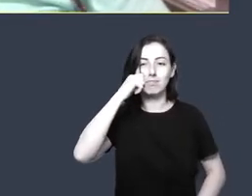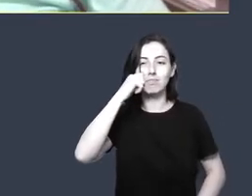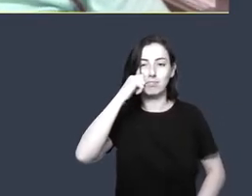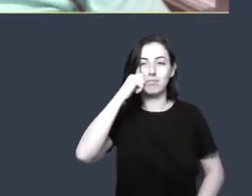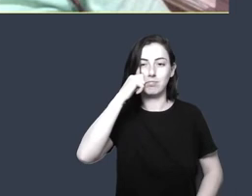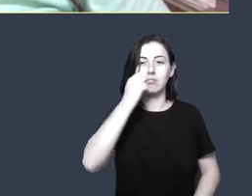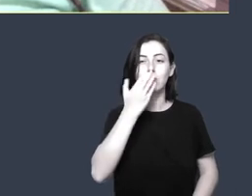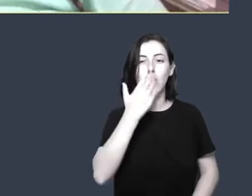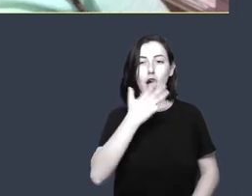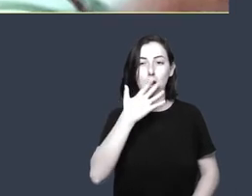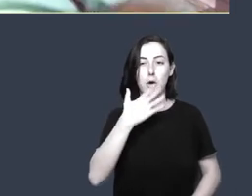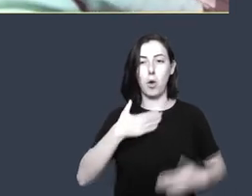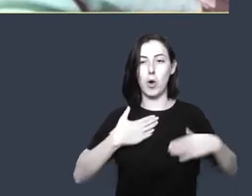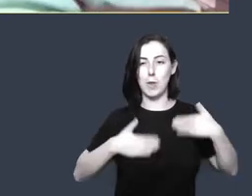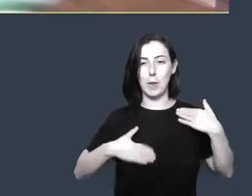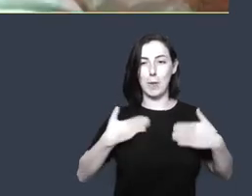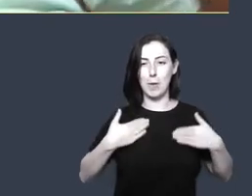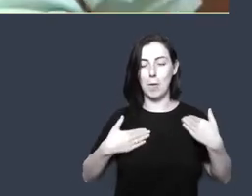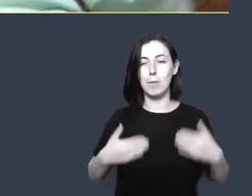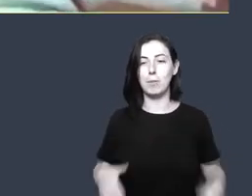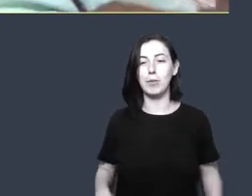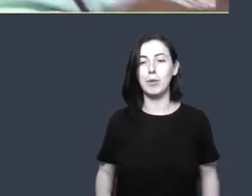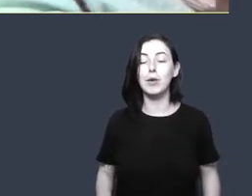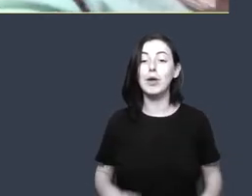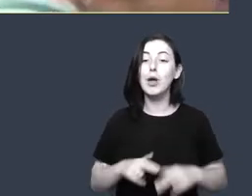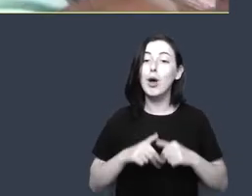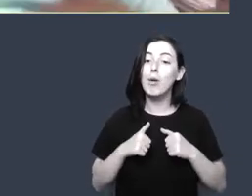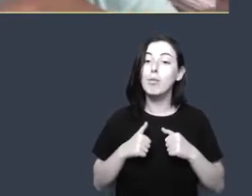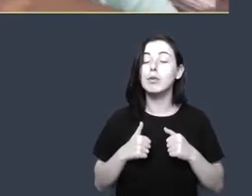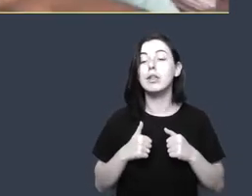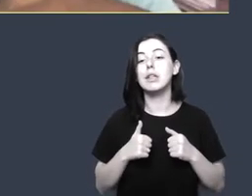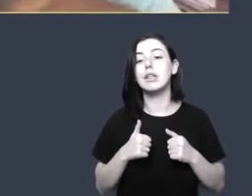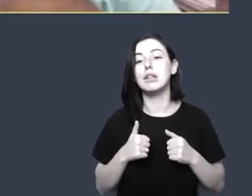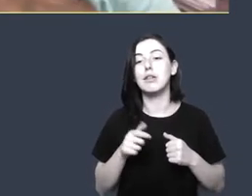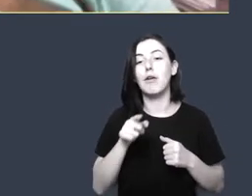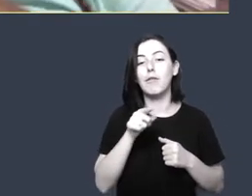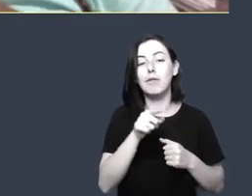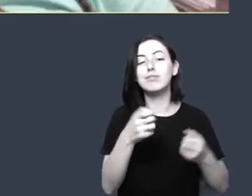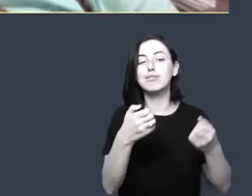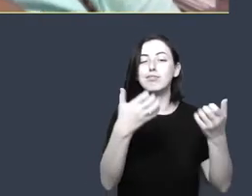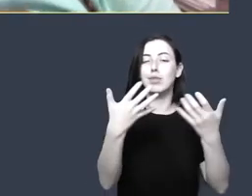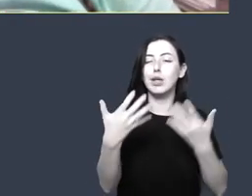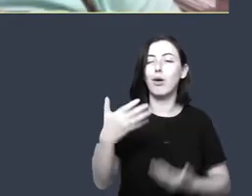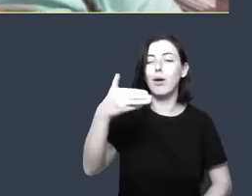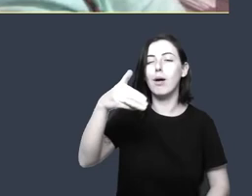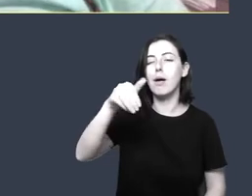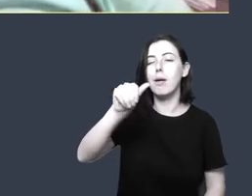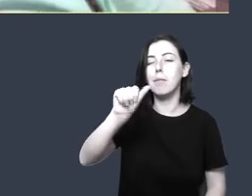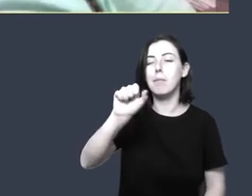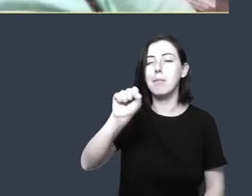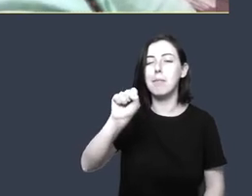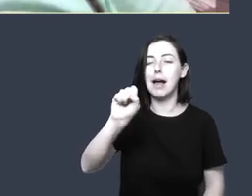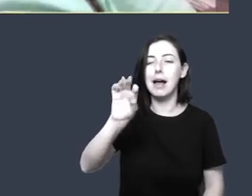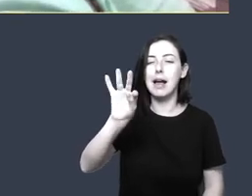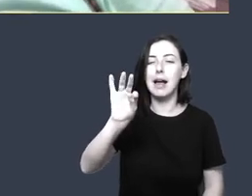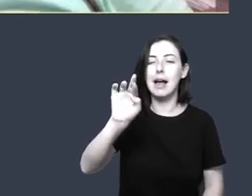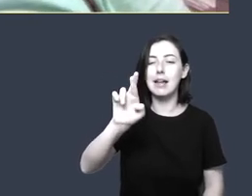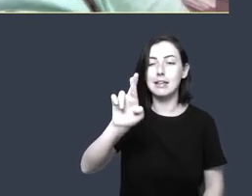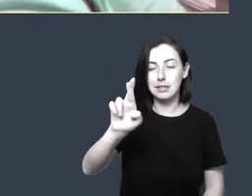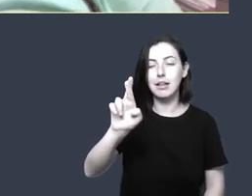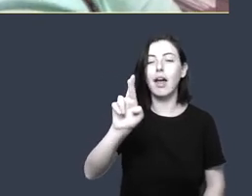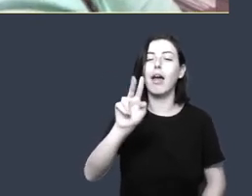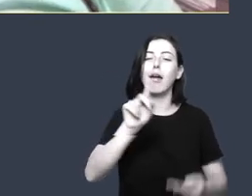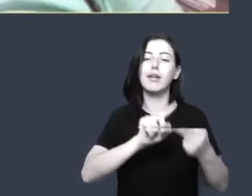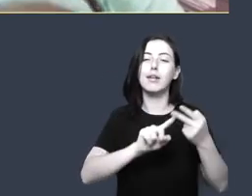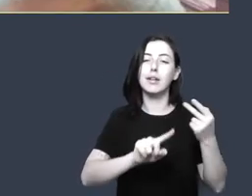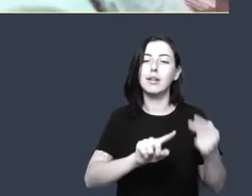das plataformas com esse nome, né, do master e o slavery, essa palavra clarificar. Nossa, tem muitas palavras que a